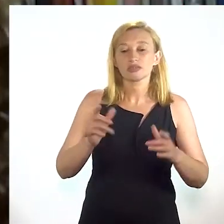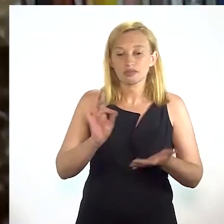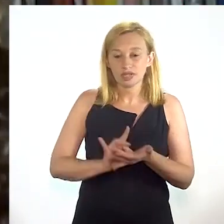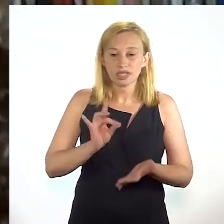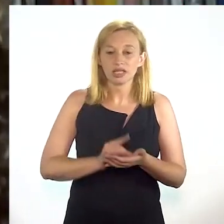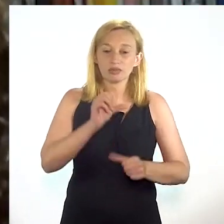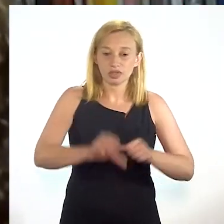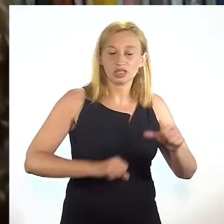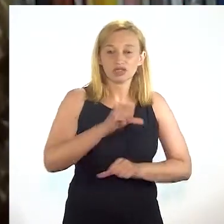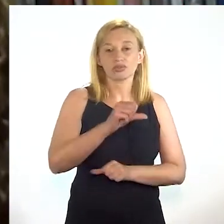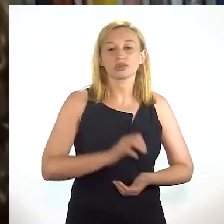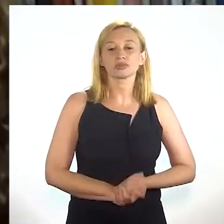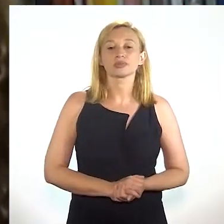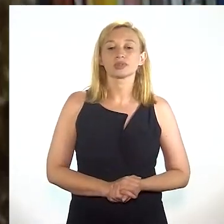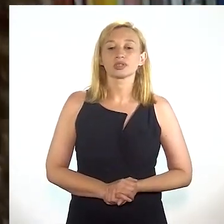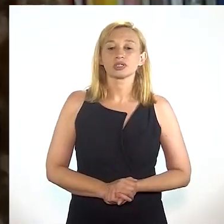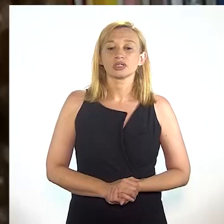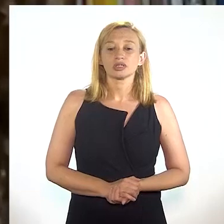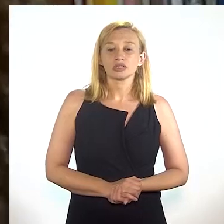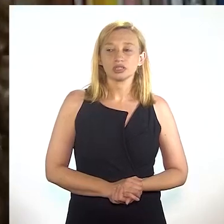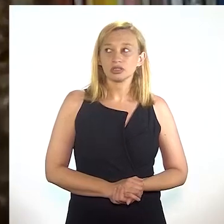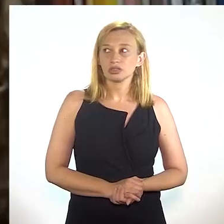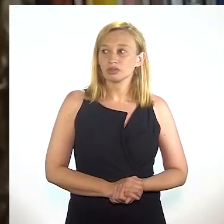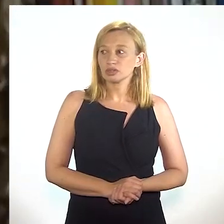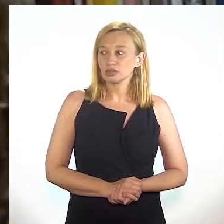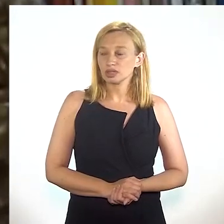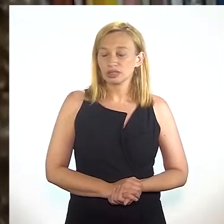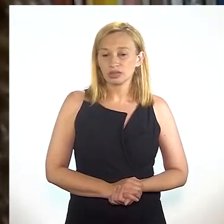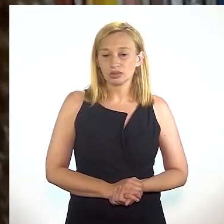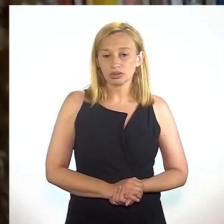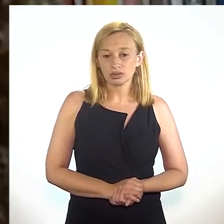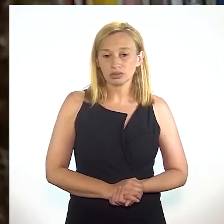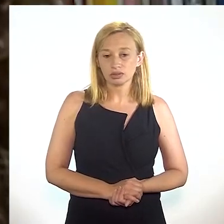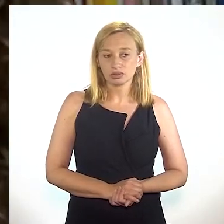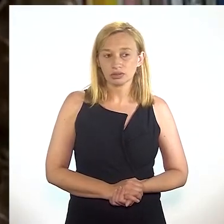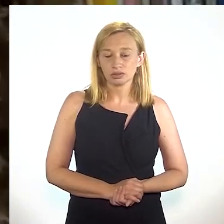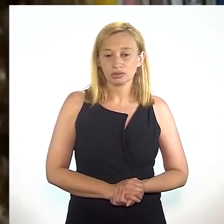de fato, até onde ele precisa chegar para ser realmente transformador.